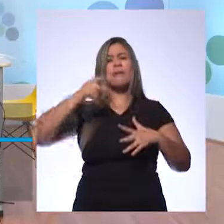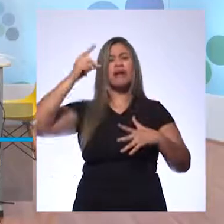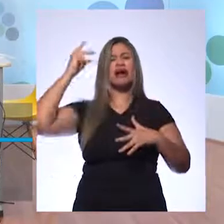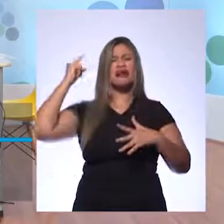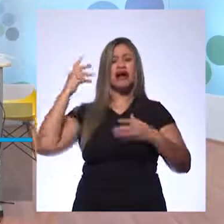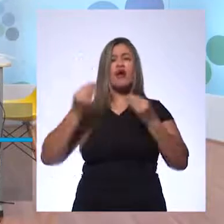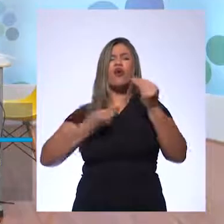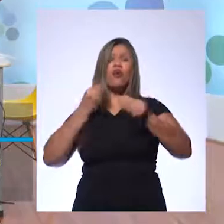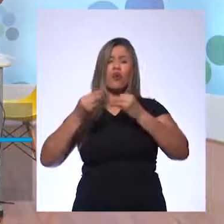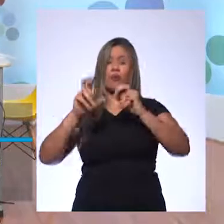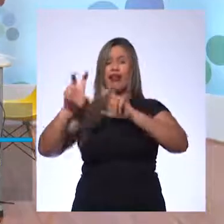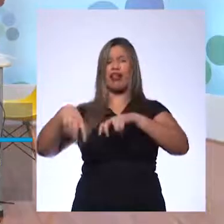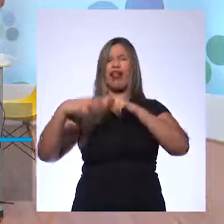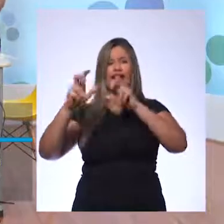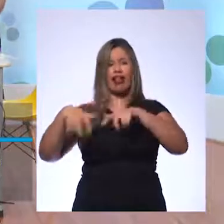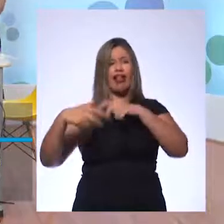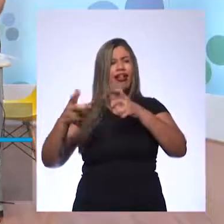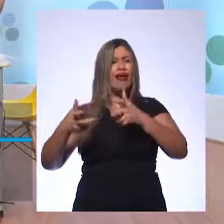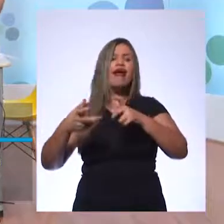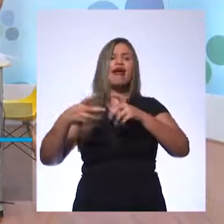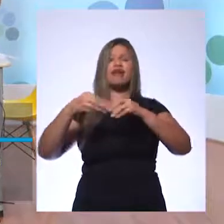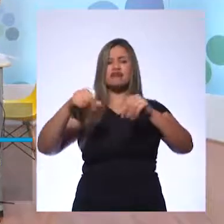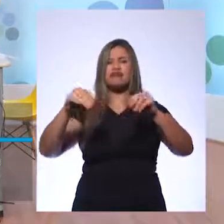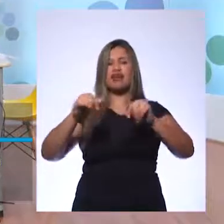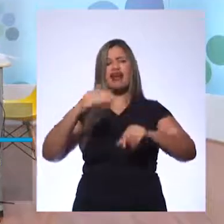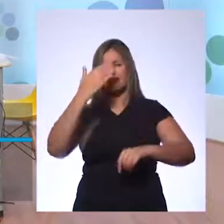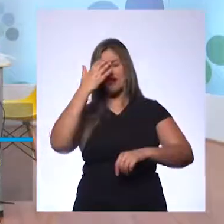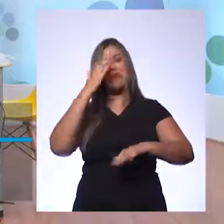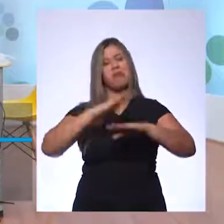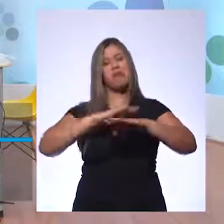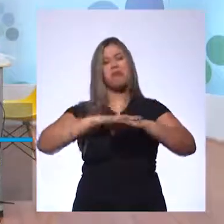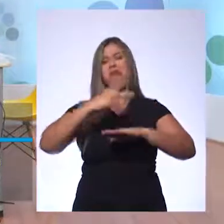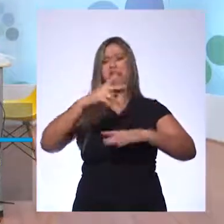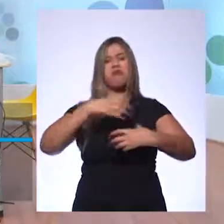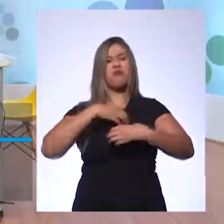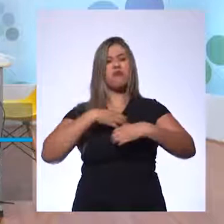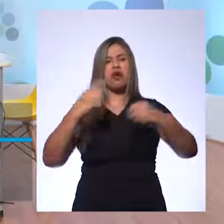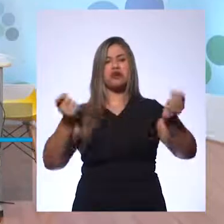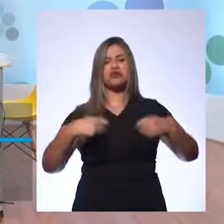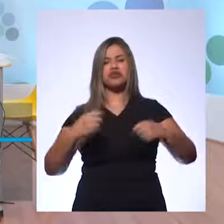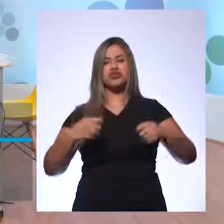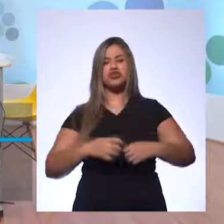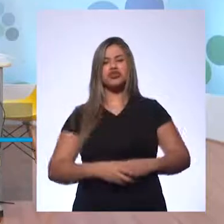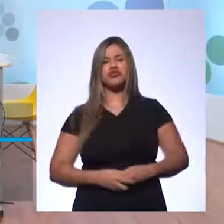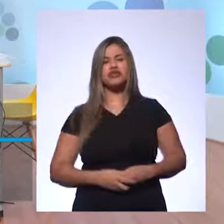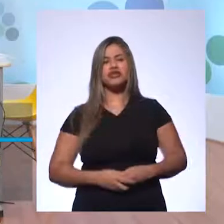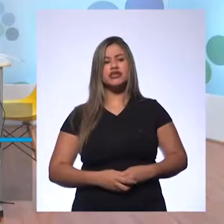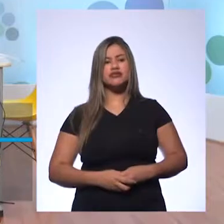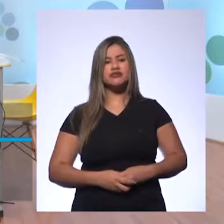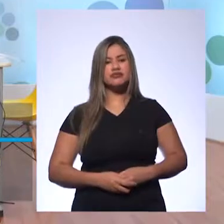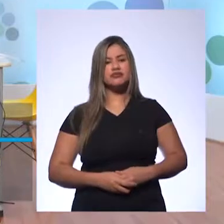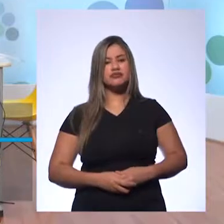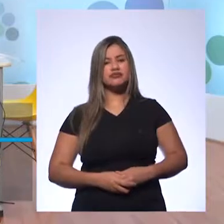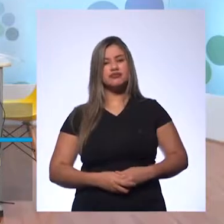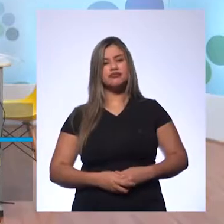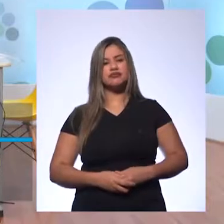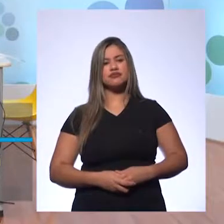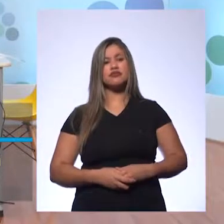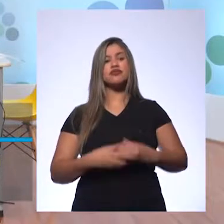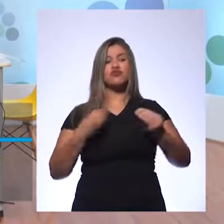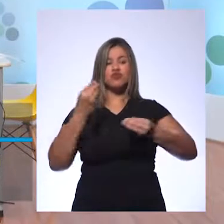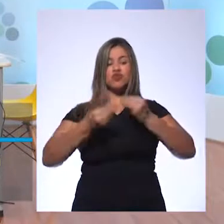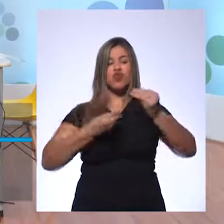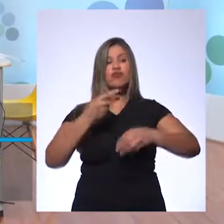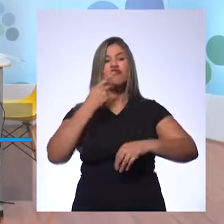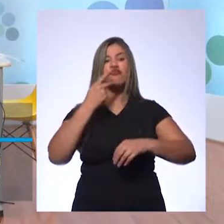fez o que era muito de terra e depois Cada um faz do seu jeito jeitinho perguntei para professora já não qual é a primeira coisa que a gente pode fazer ela